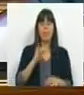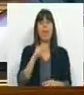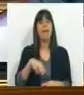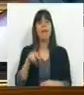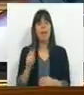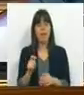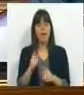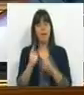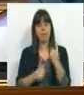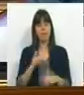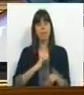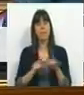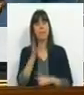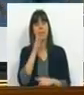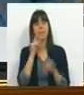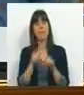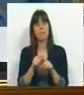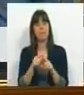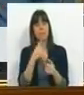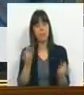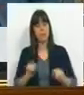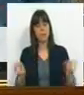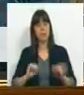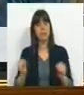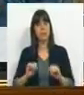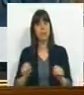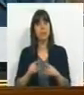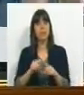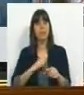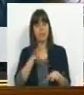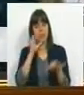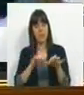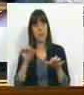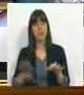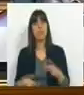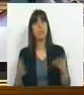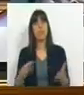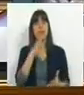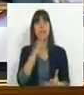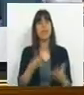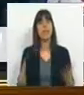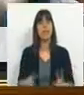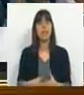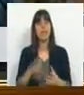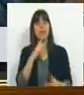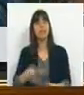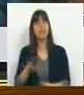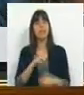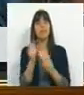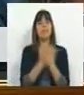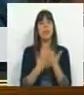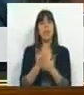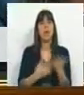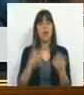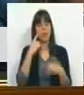INE, que alguns dos senhores deputados estão tão nervosos com a minha intervenção, indica que o clima